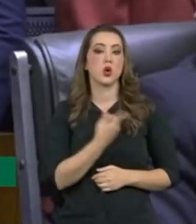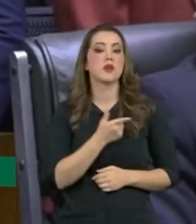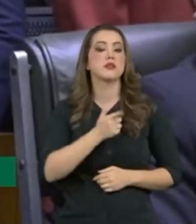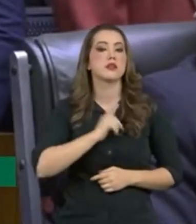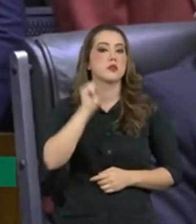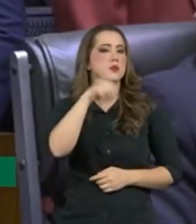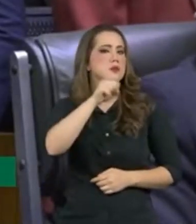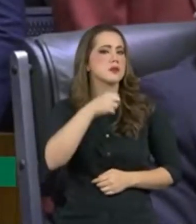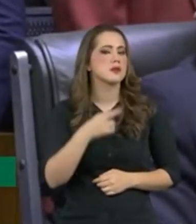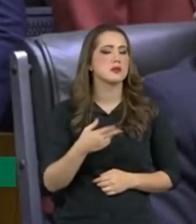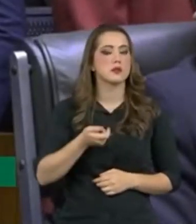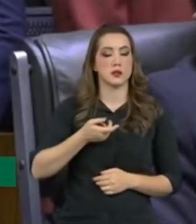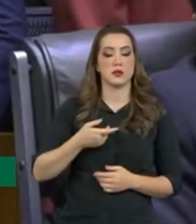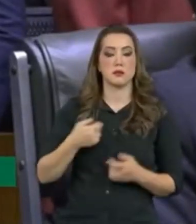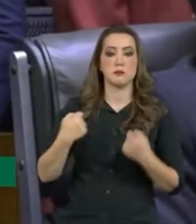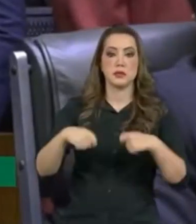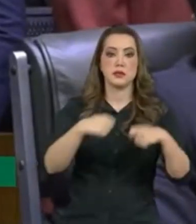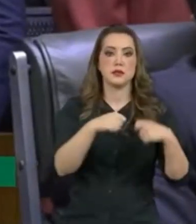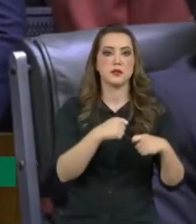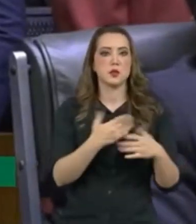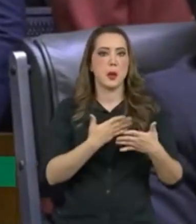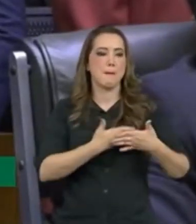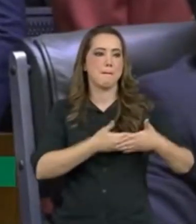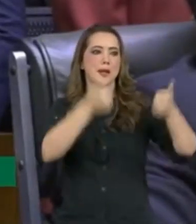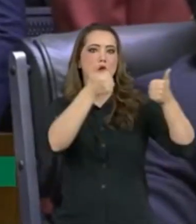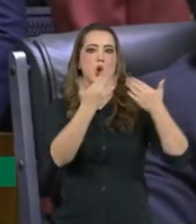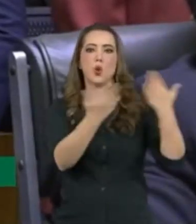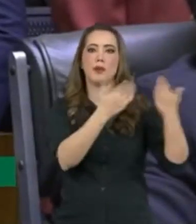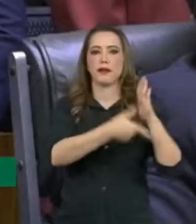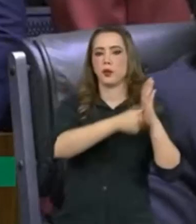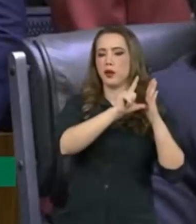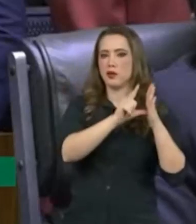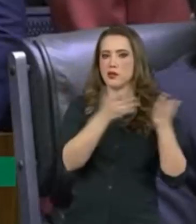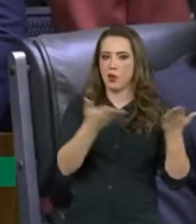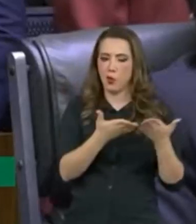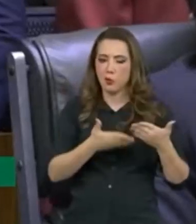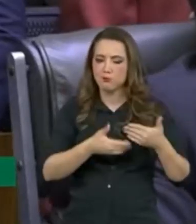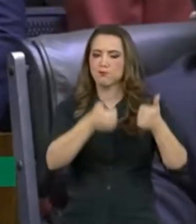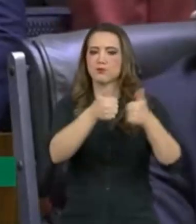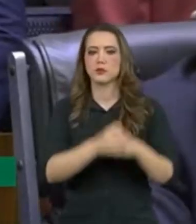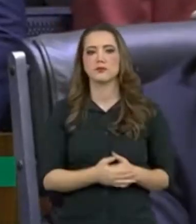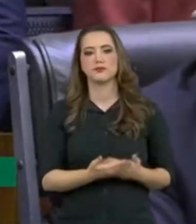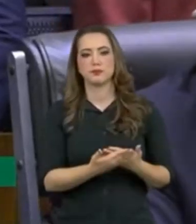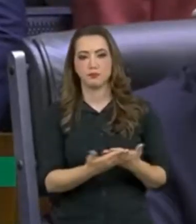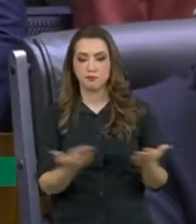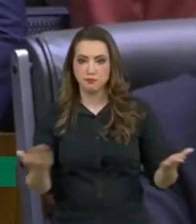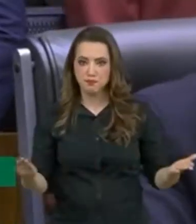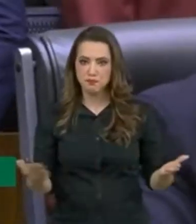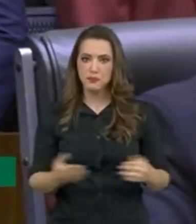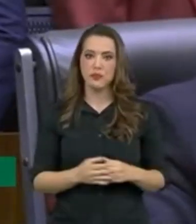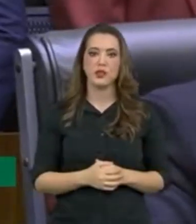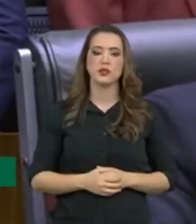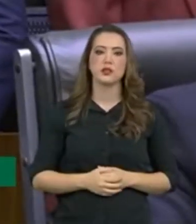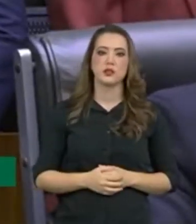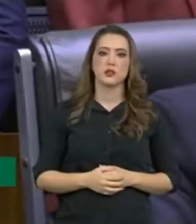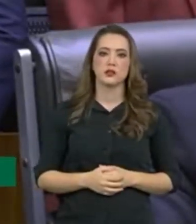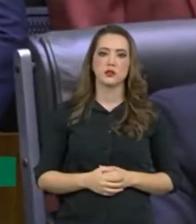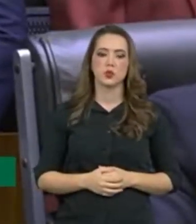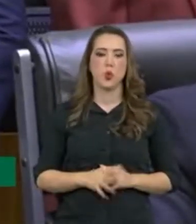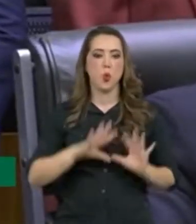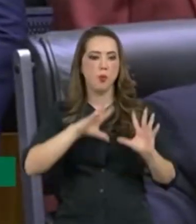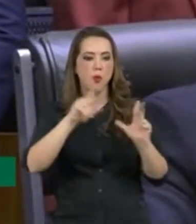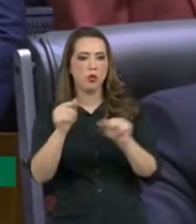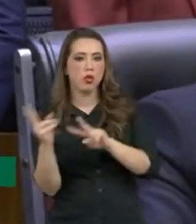a obrigação de fazer melhor do que fizemos. Senhoras e senhores, os olhos do